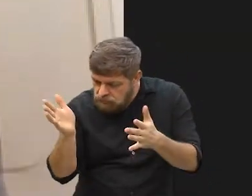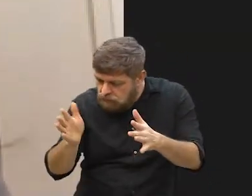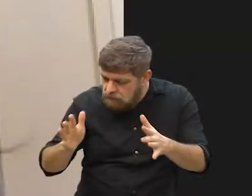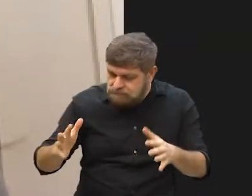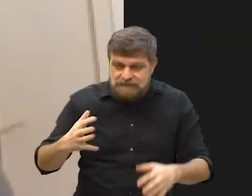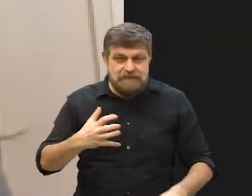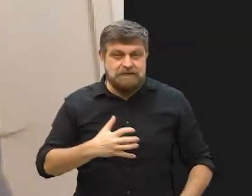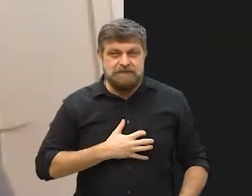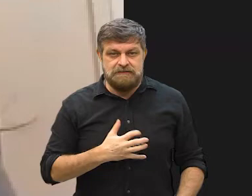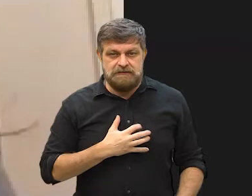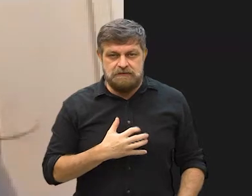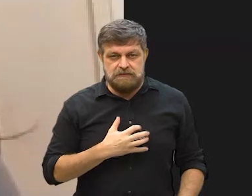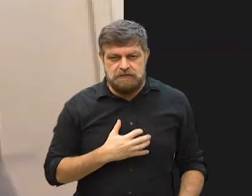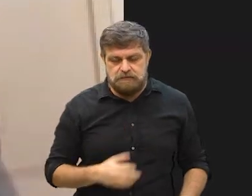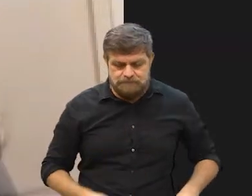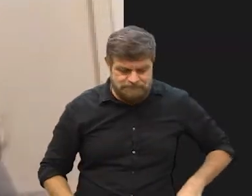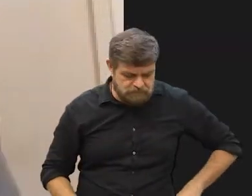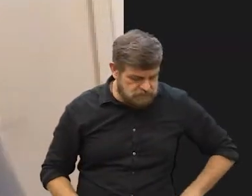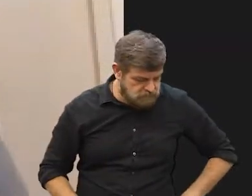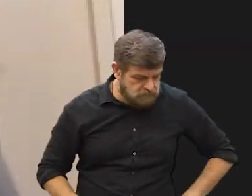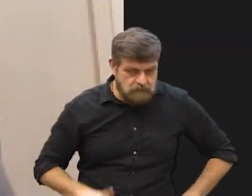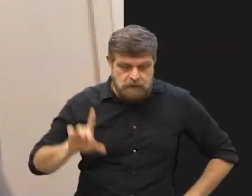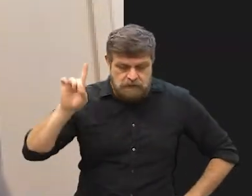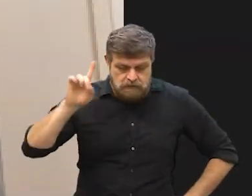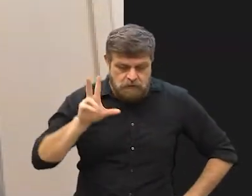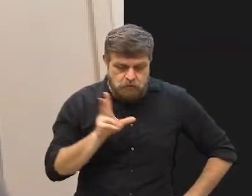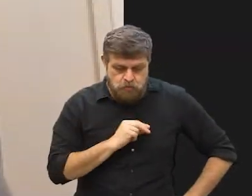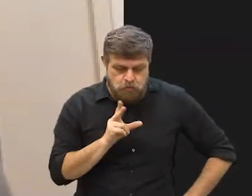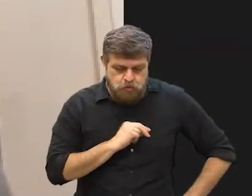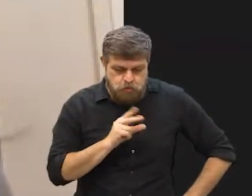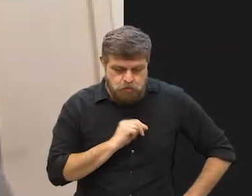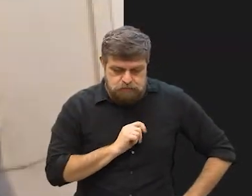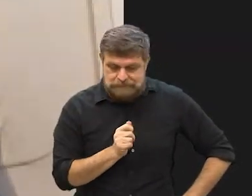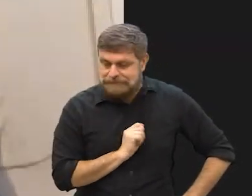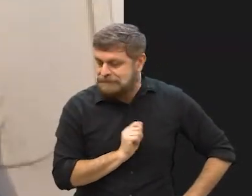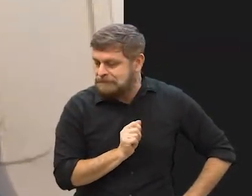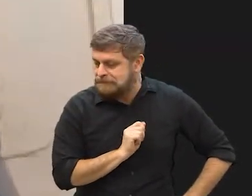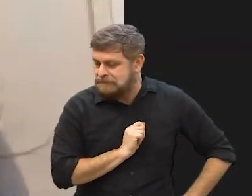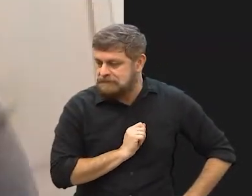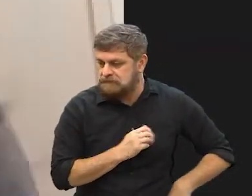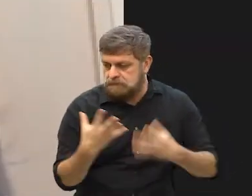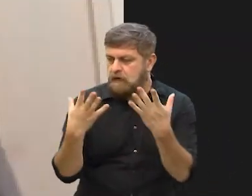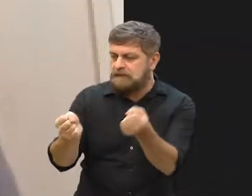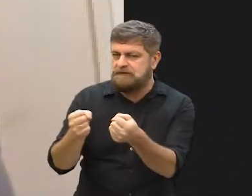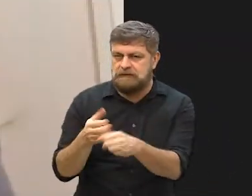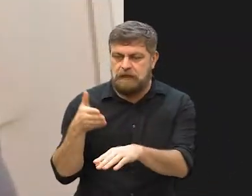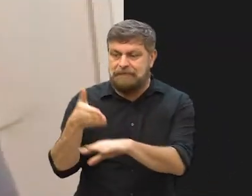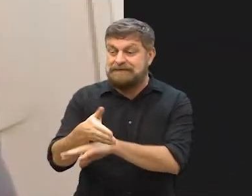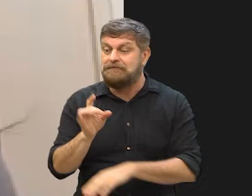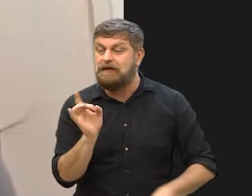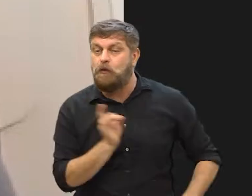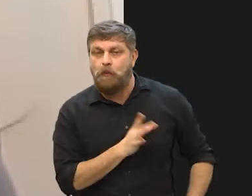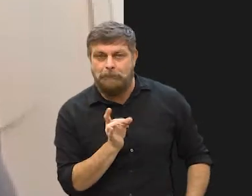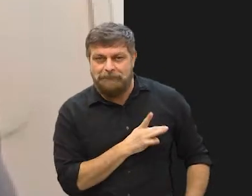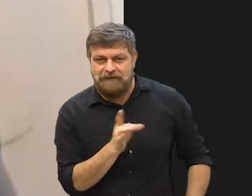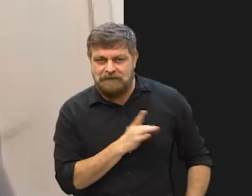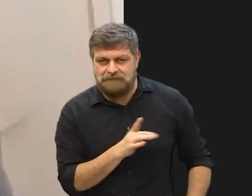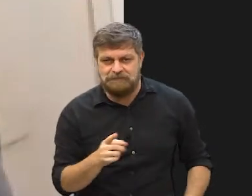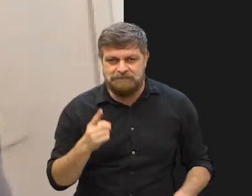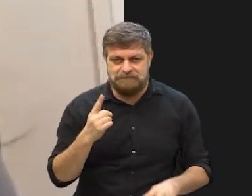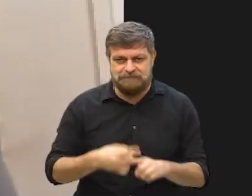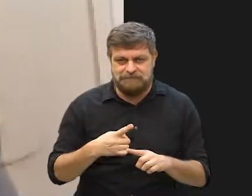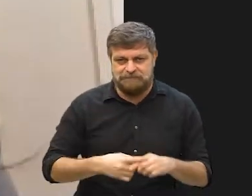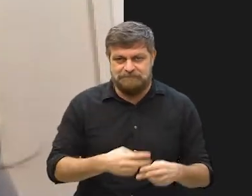se sentirem assim. Eu falei, ai meu Deus, eu aceitei o convite, participei. Fiquei morrendo de medo, porque